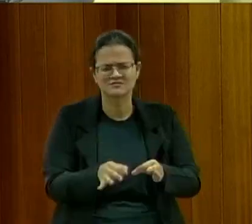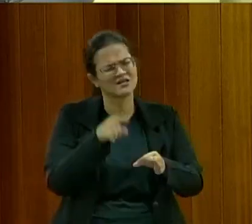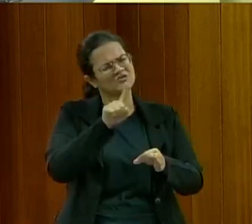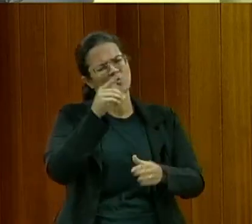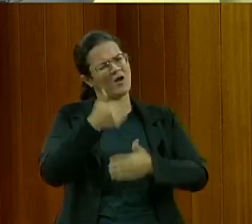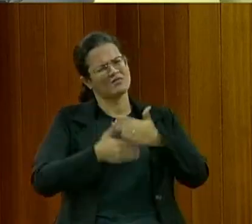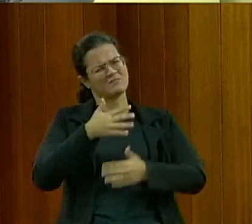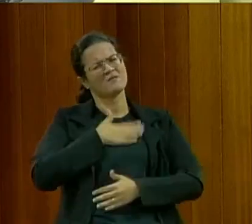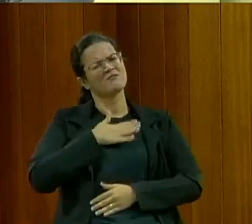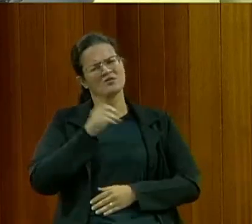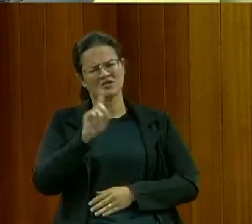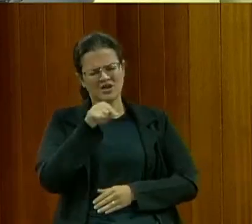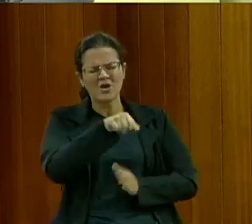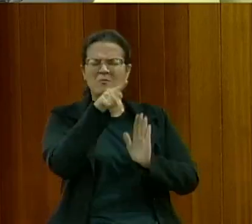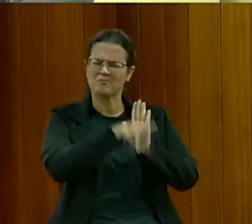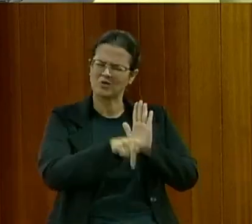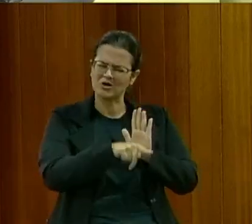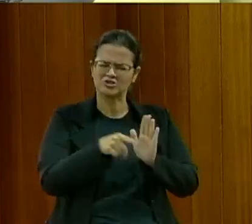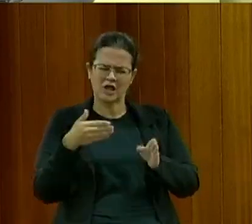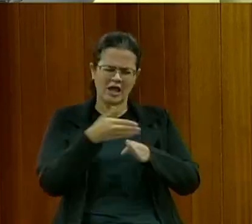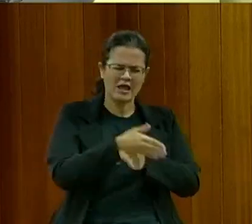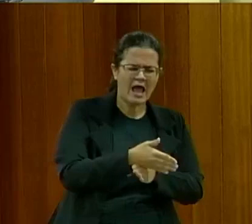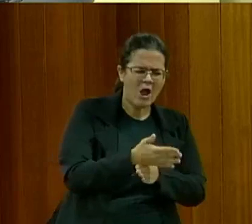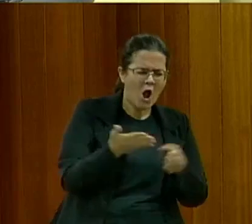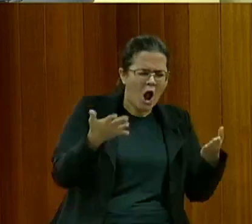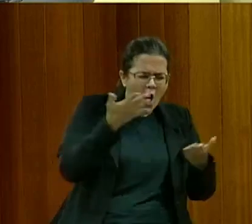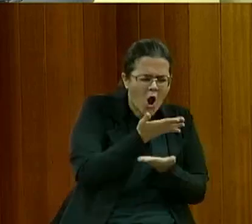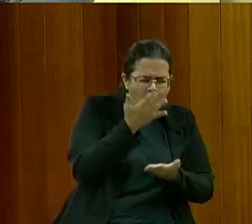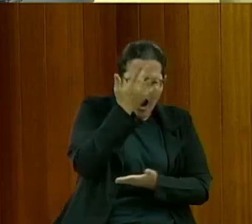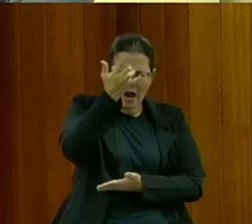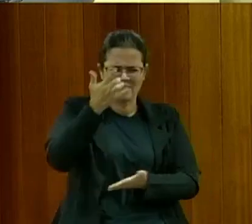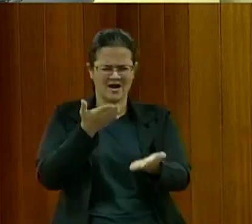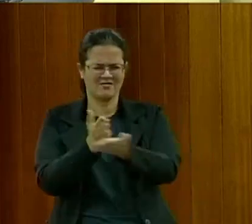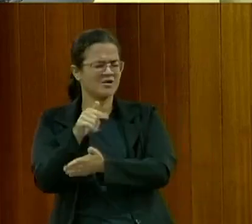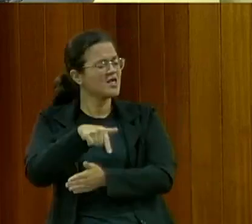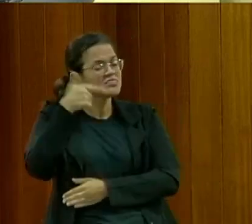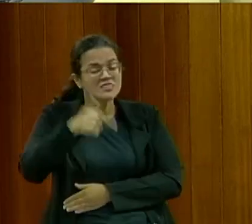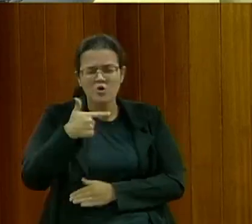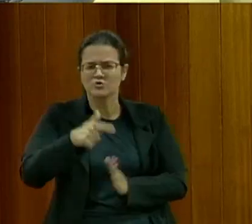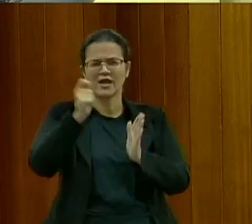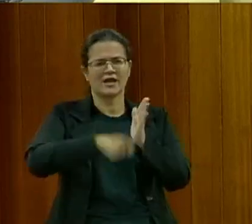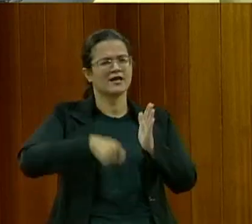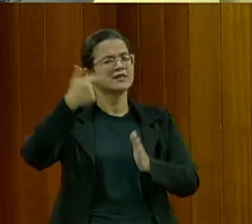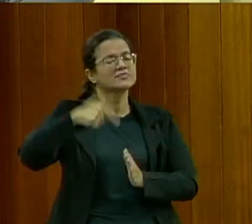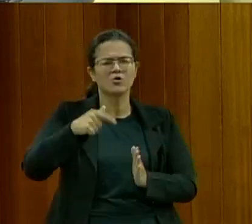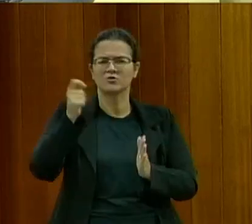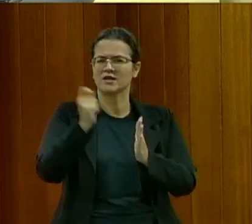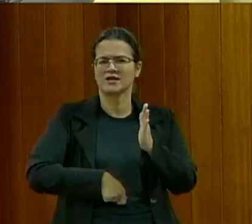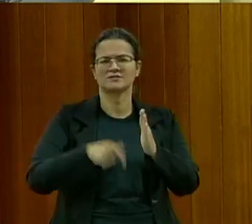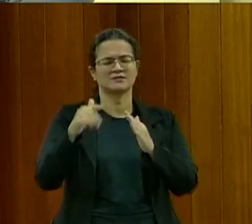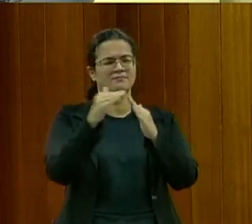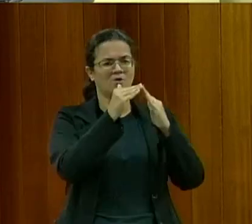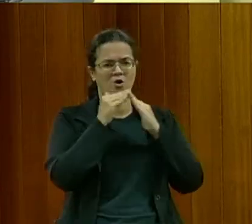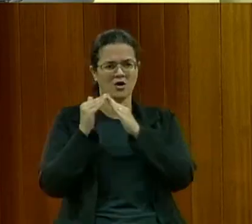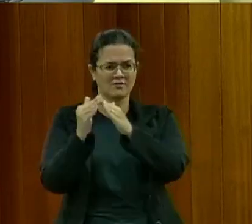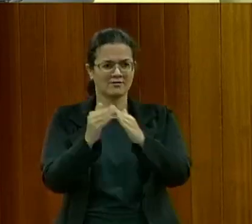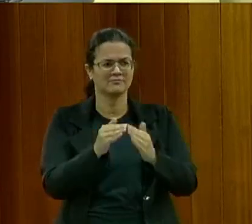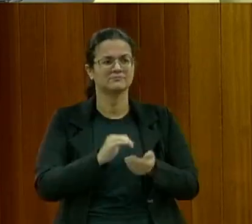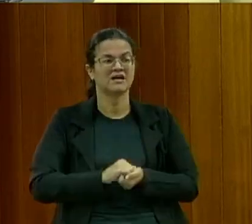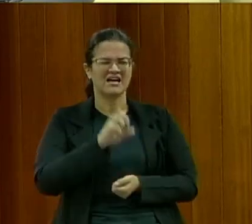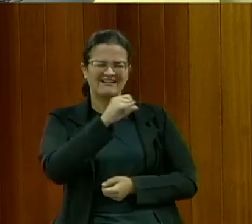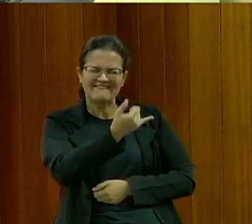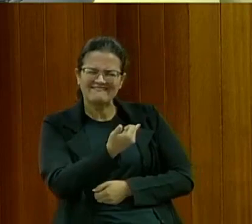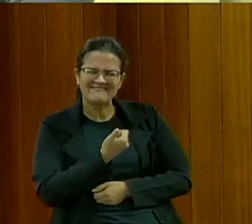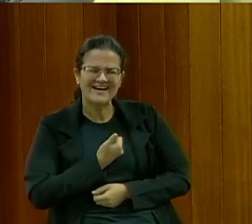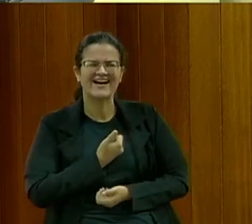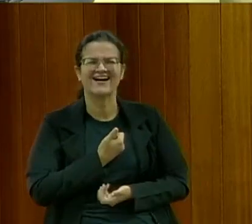no outro dia aprovou. E não tem assinatura aqui, não. Aqui não tem assinatura de morador, não, moço. Agora, você quer falar para mim que vai pedir para